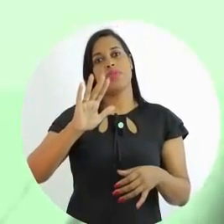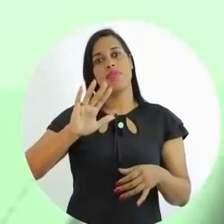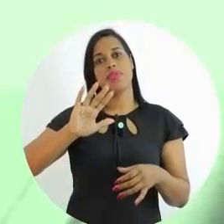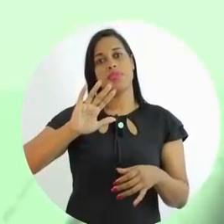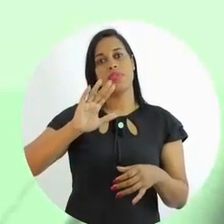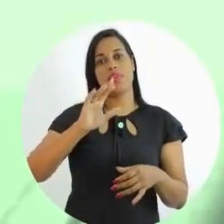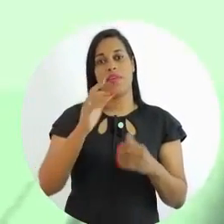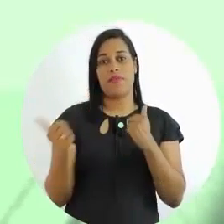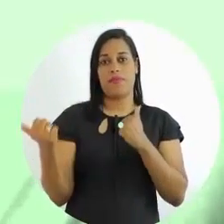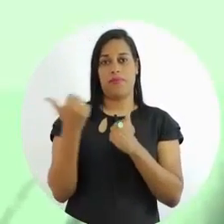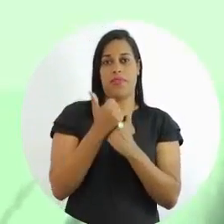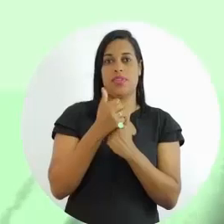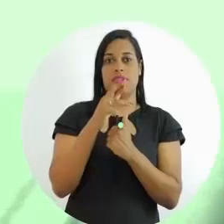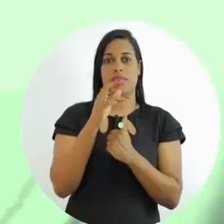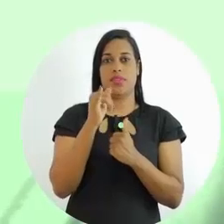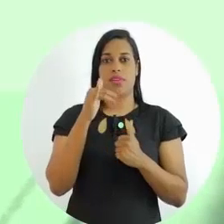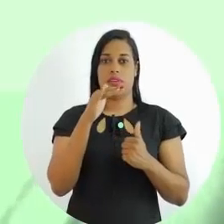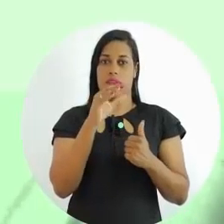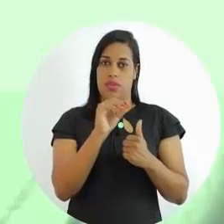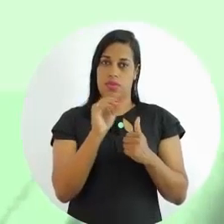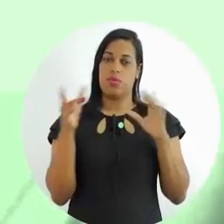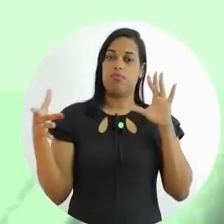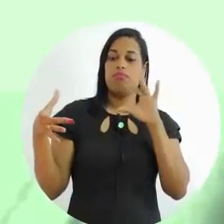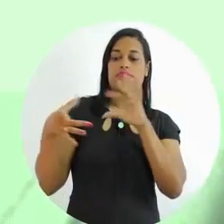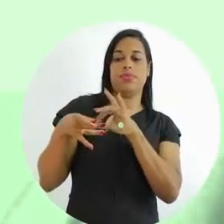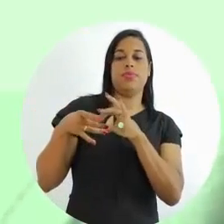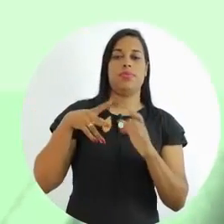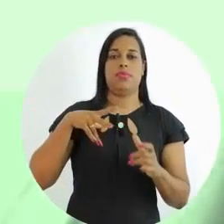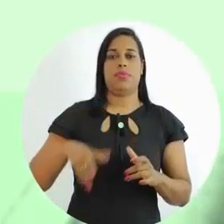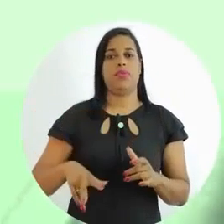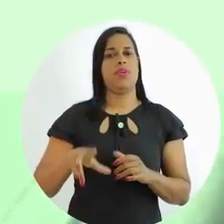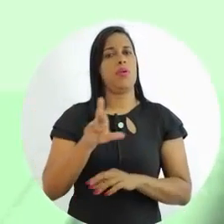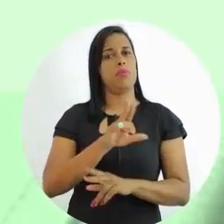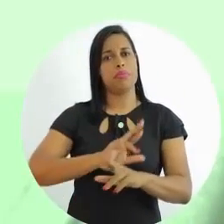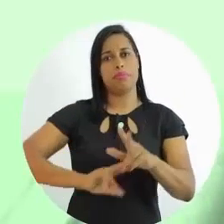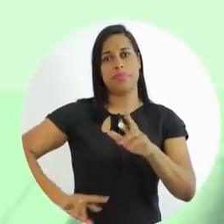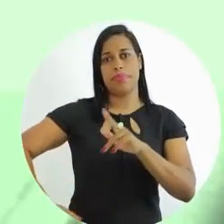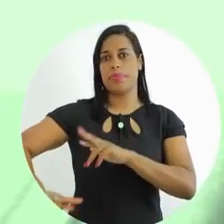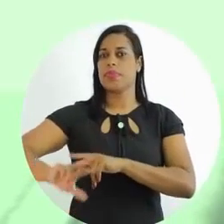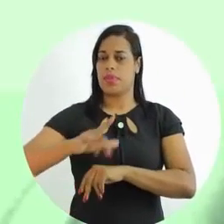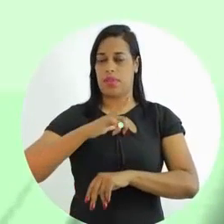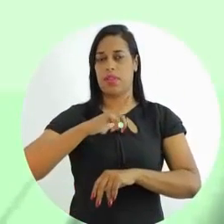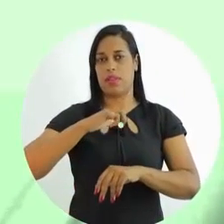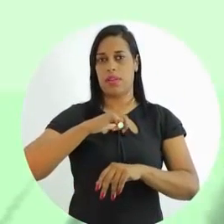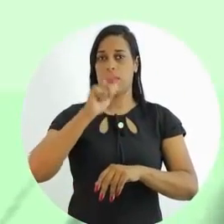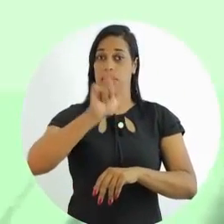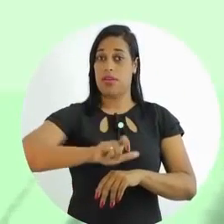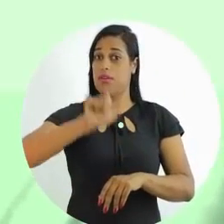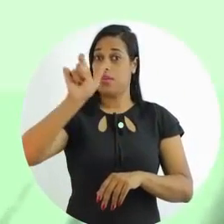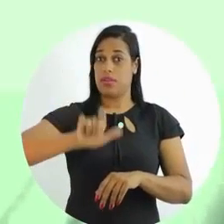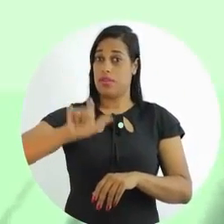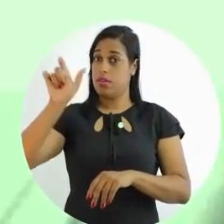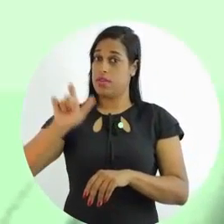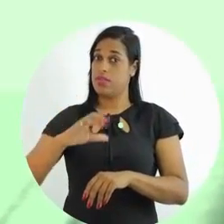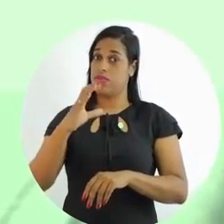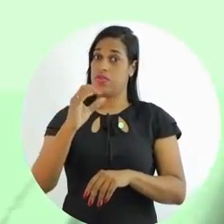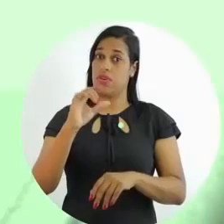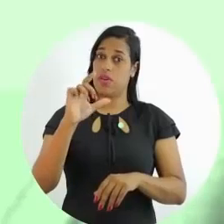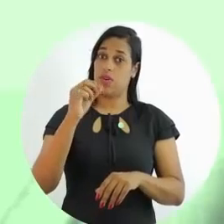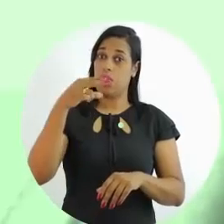ser vice-reino unido a Portugal. Então, muitos traços da